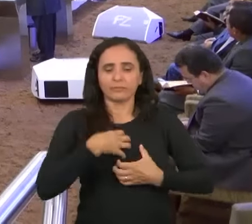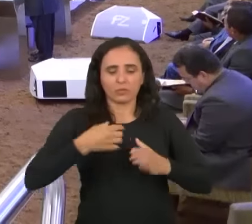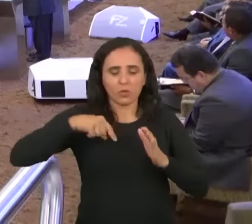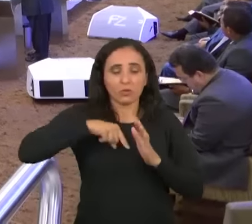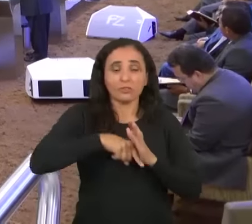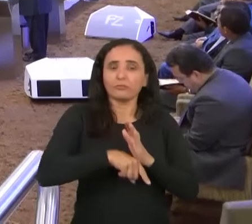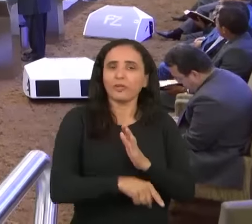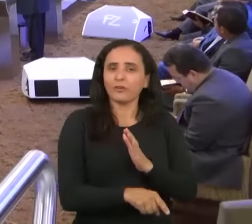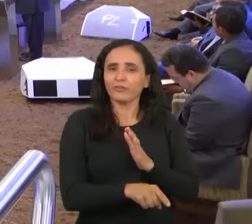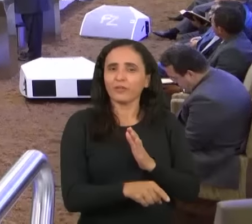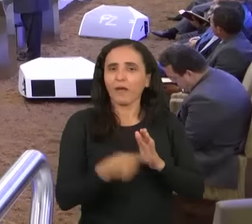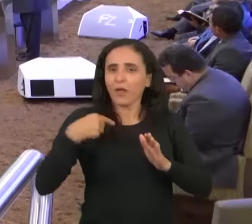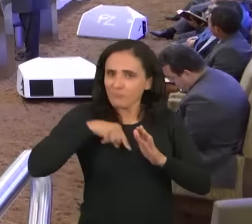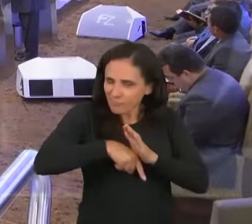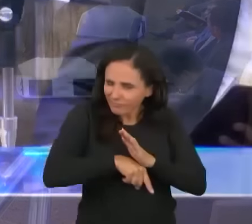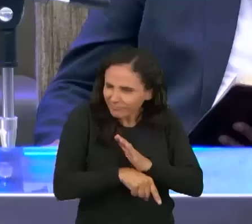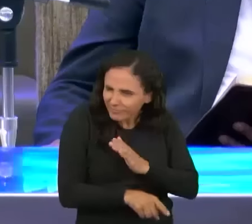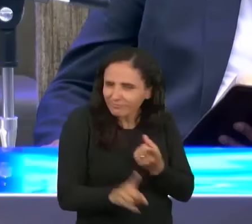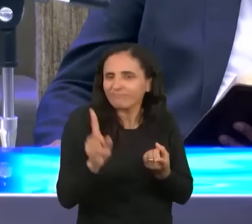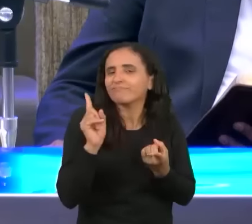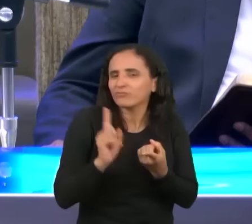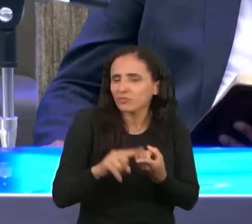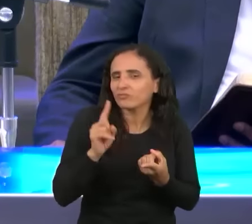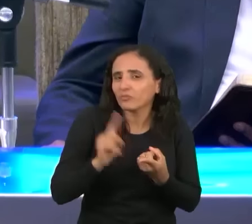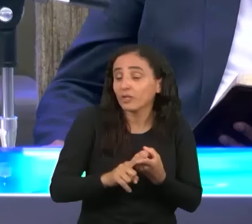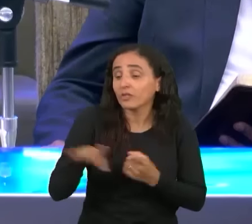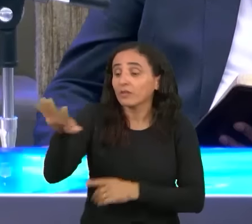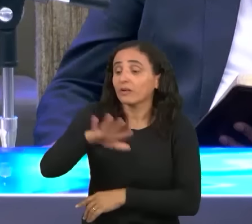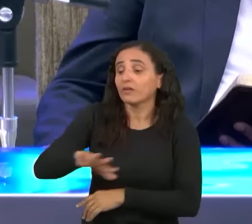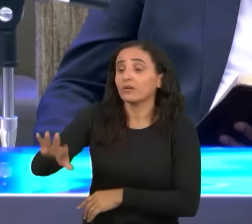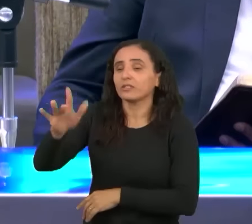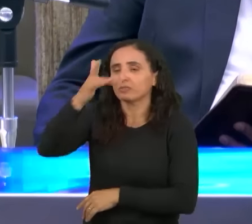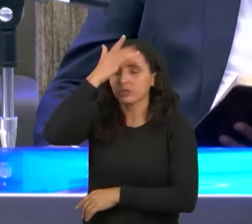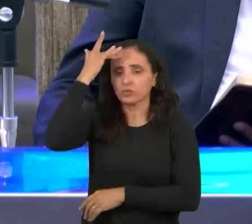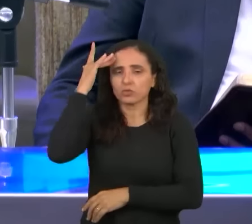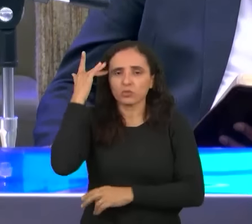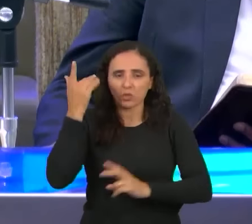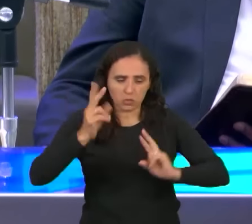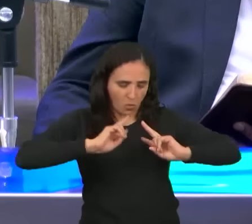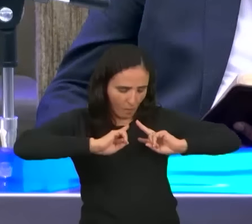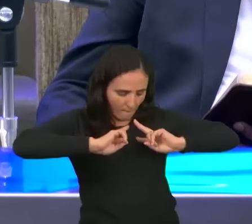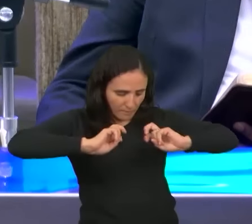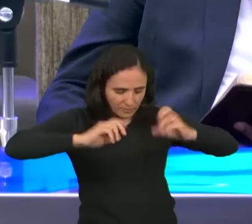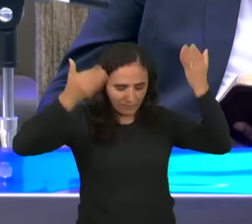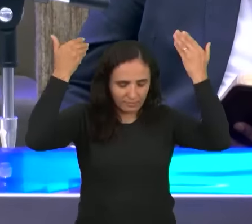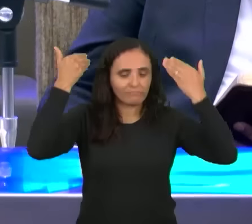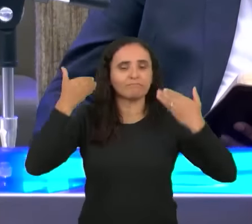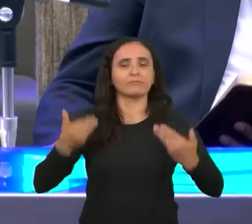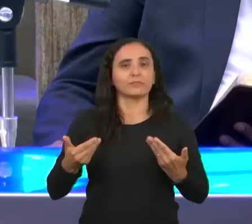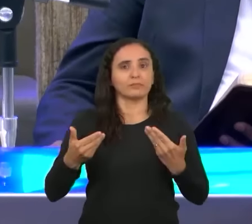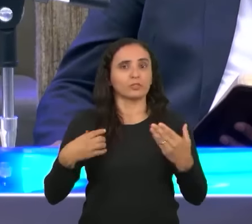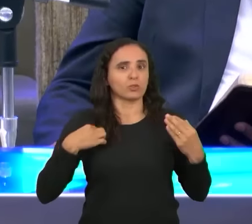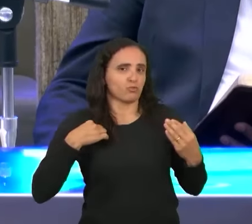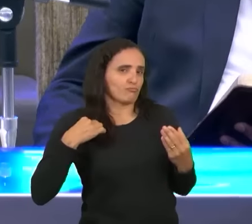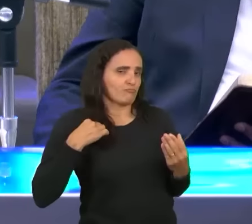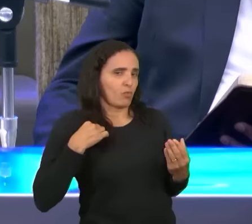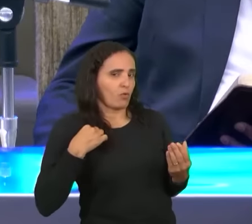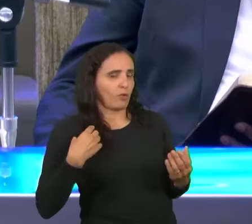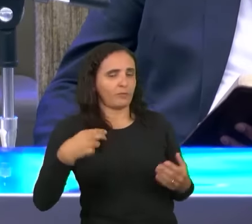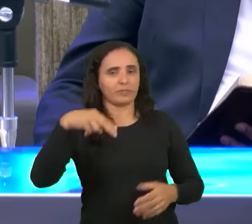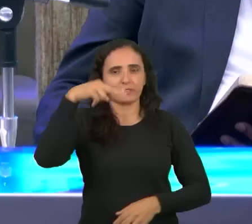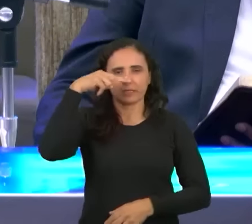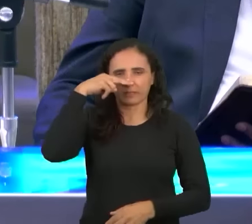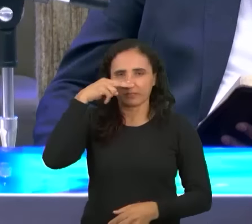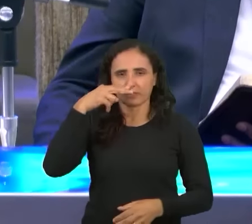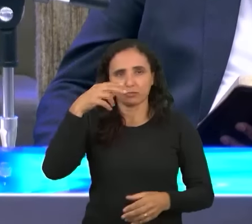não viu o mundo tem que olhar para você e ver diferença viu e